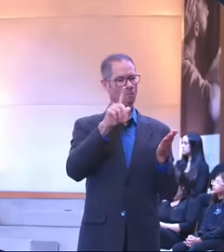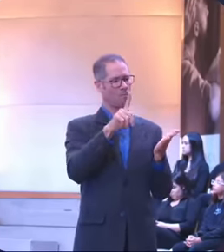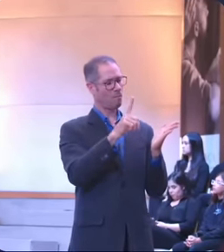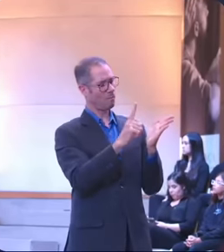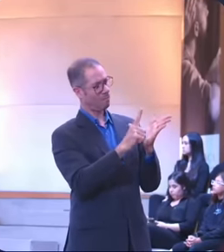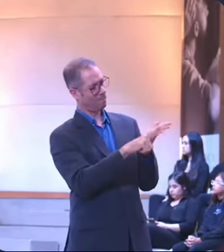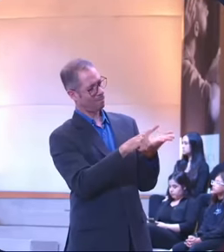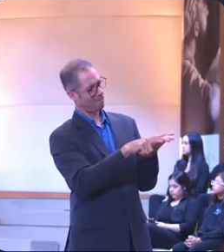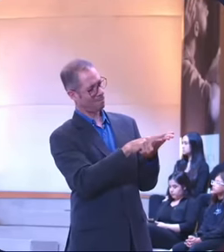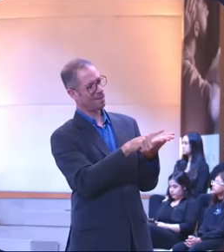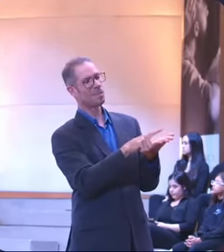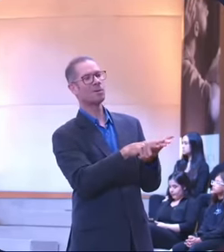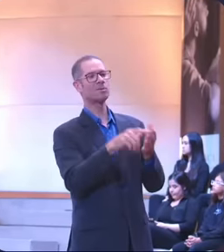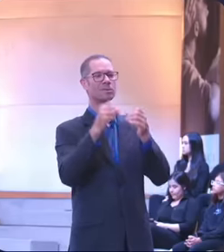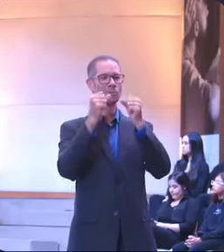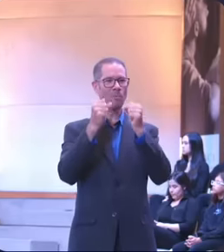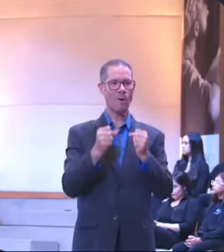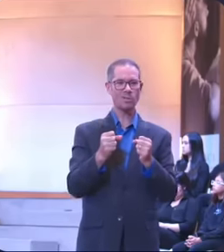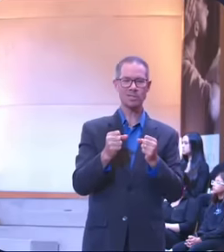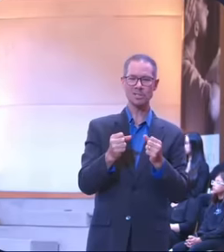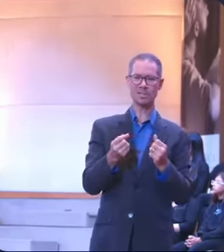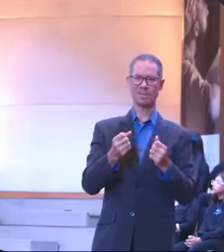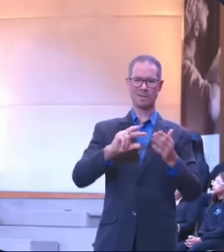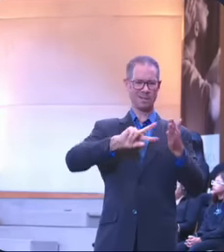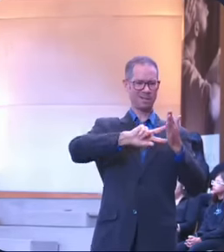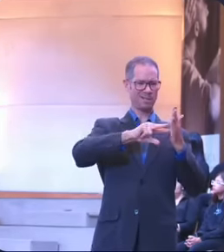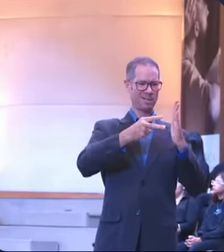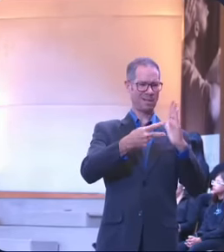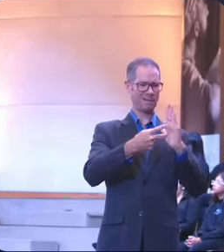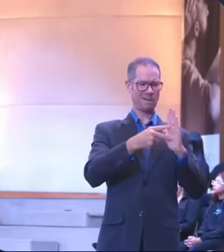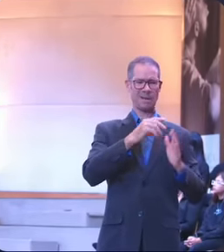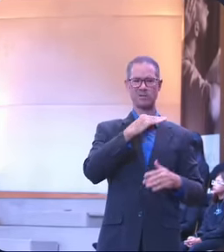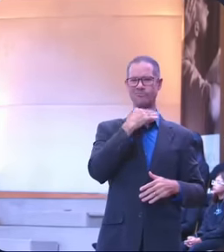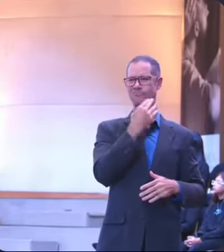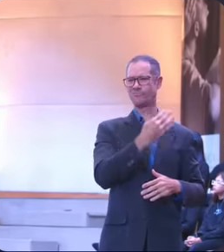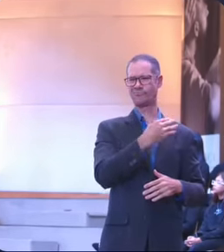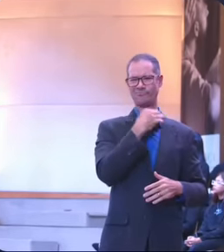desse e ele não ter significado nenhum para mim.